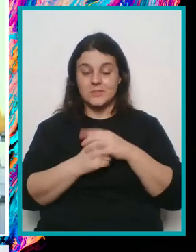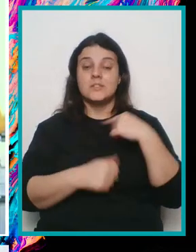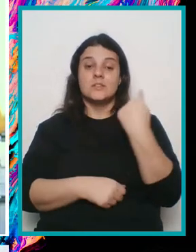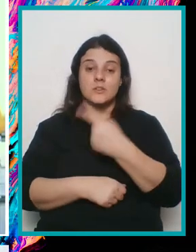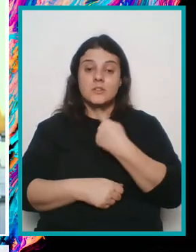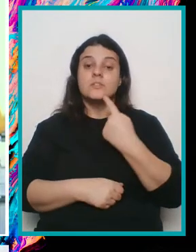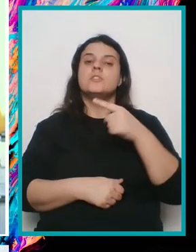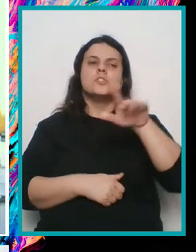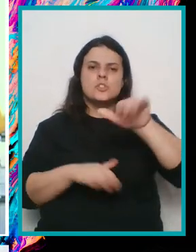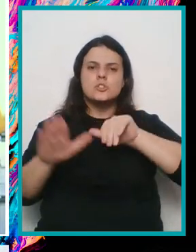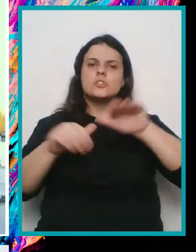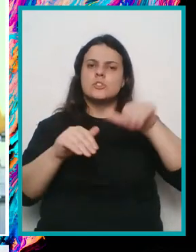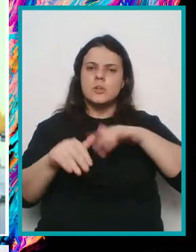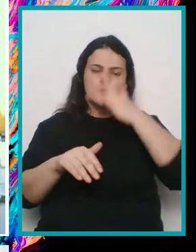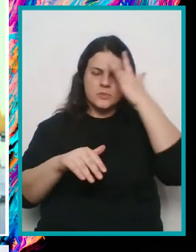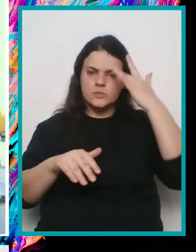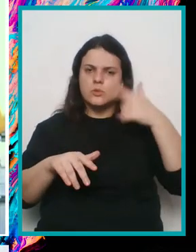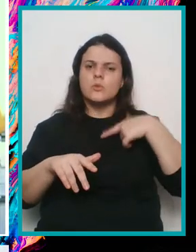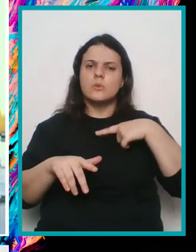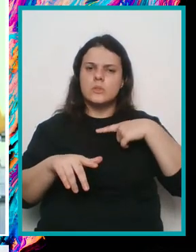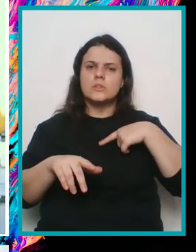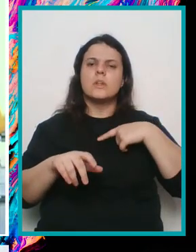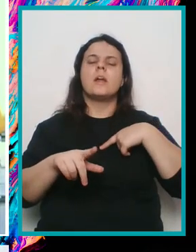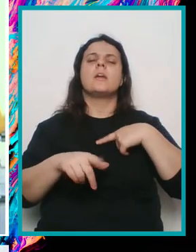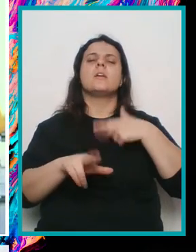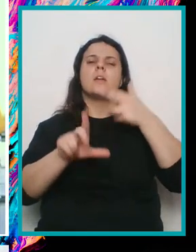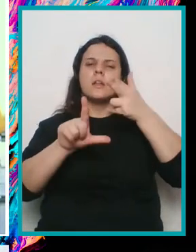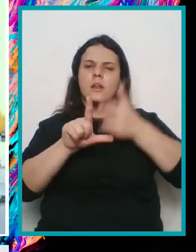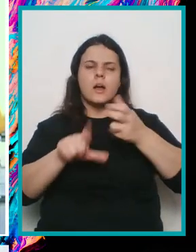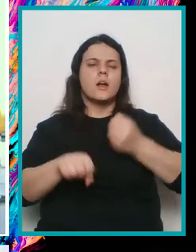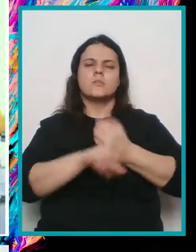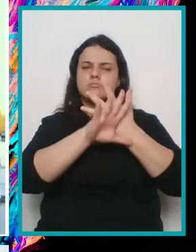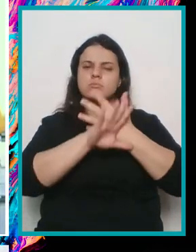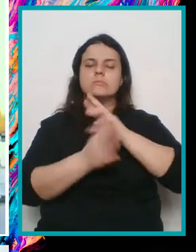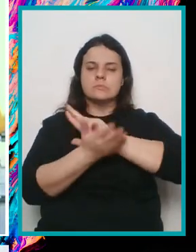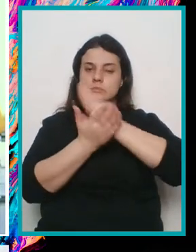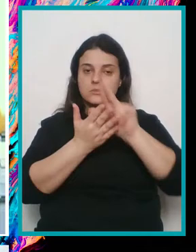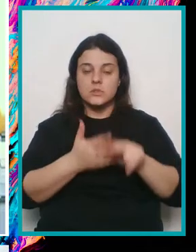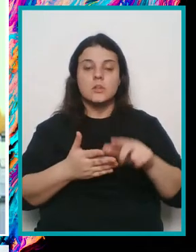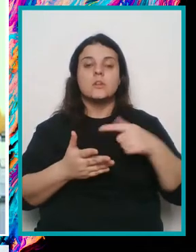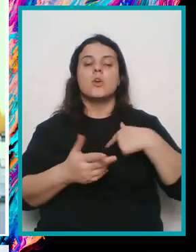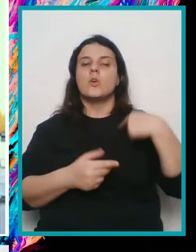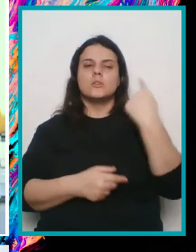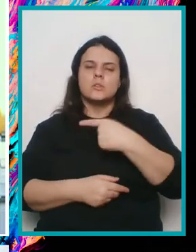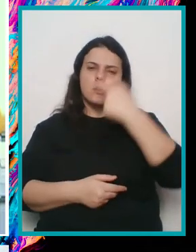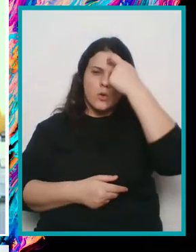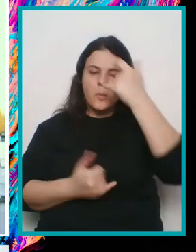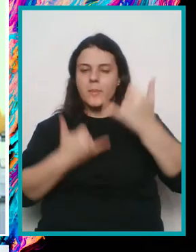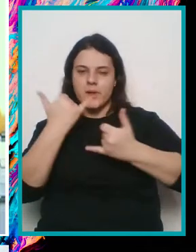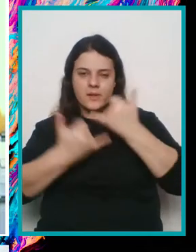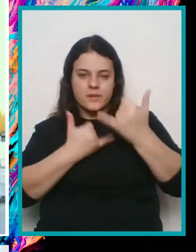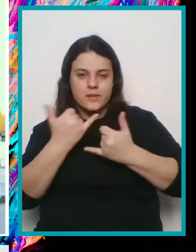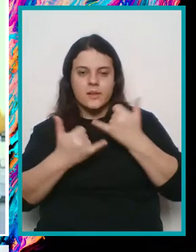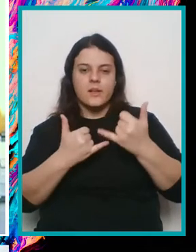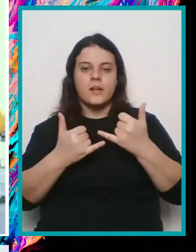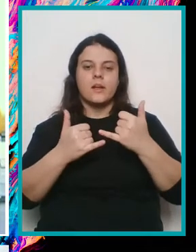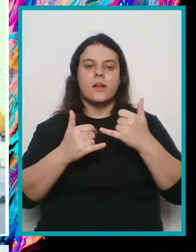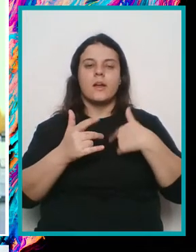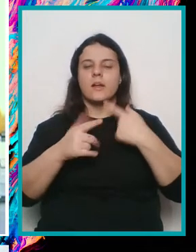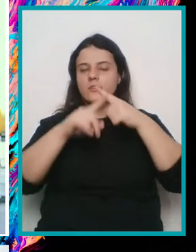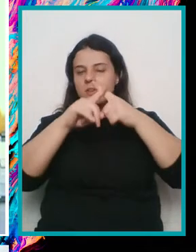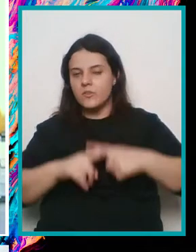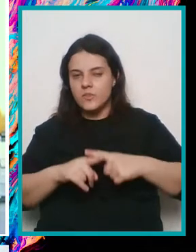challenges, com stories. Todo mundo está sendo um influencer da sua própria